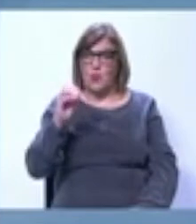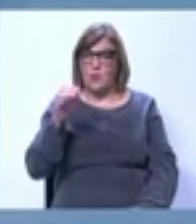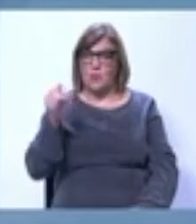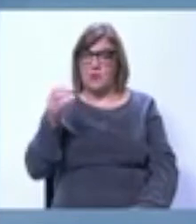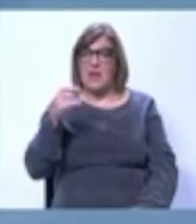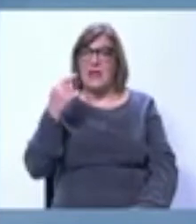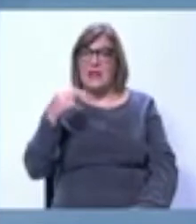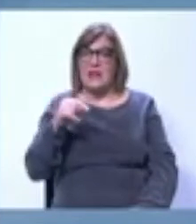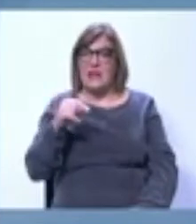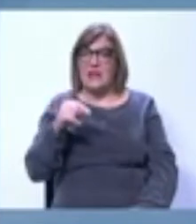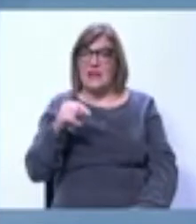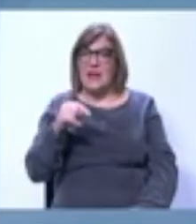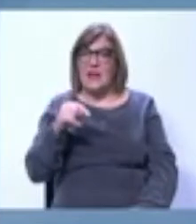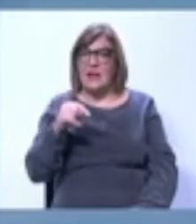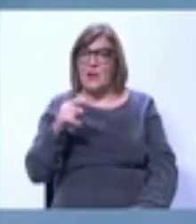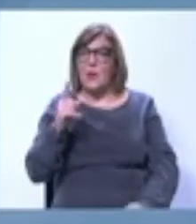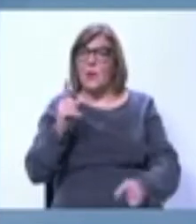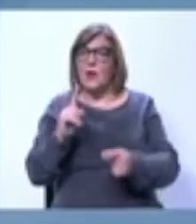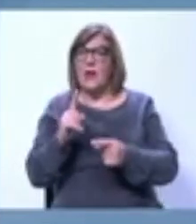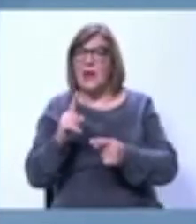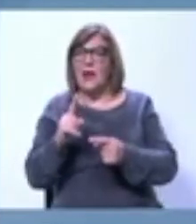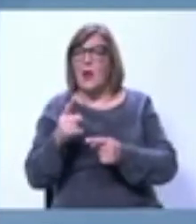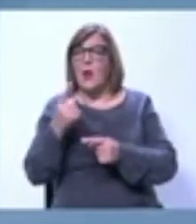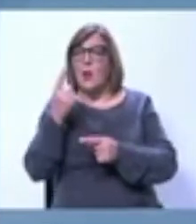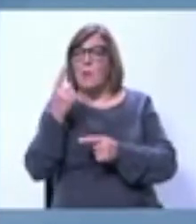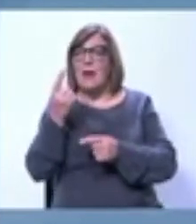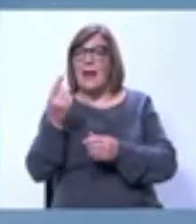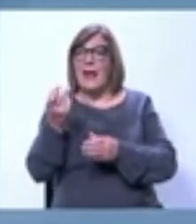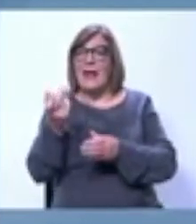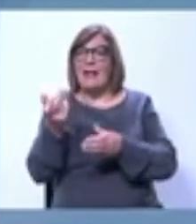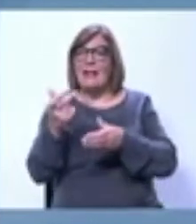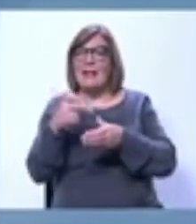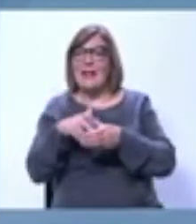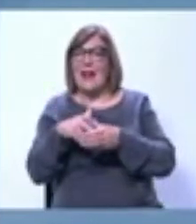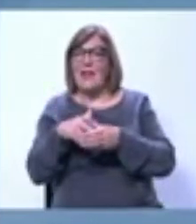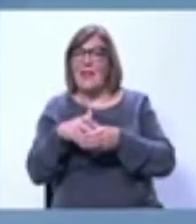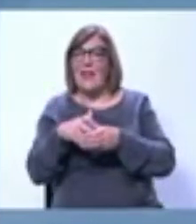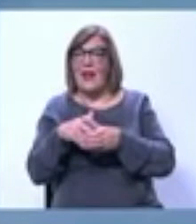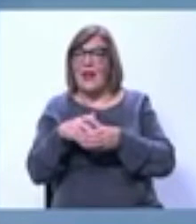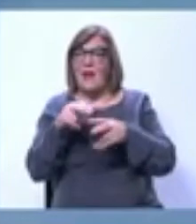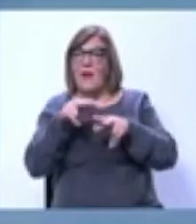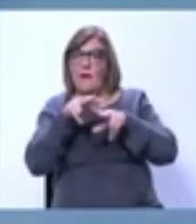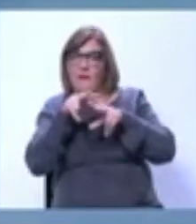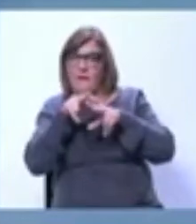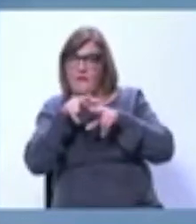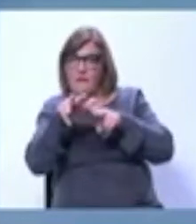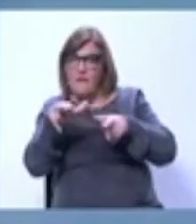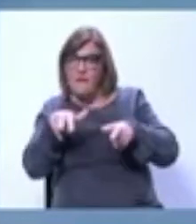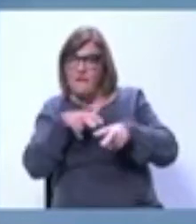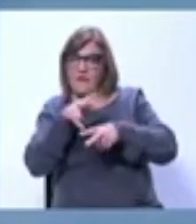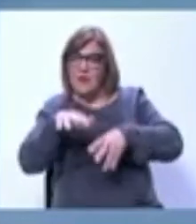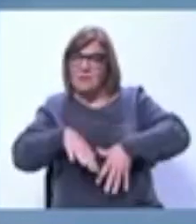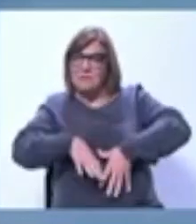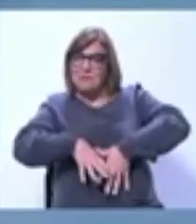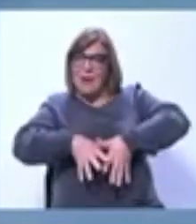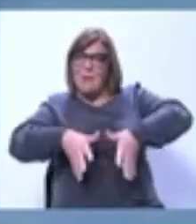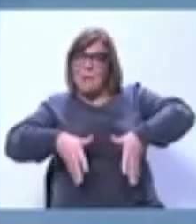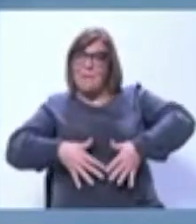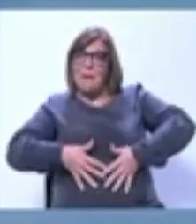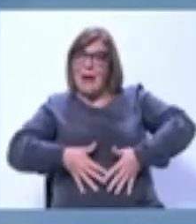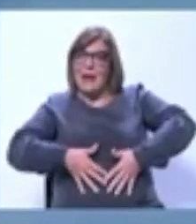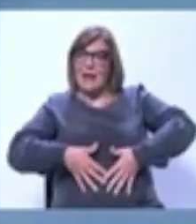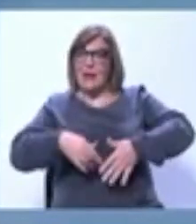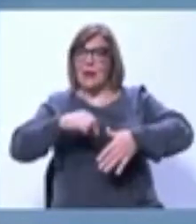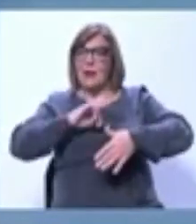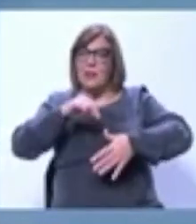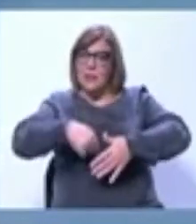restos conhecem que consiste numa não A entrada A com uma câmera seu mar dentro da barriguitas digamos assim